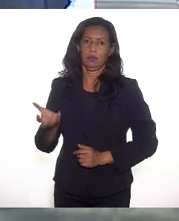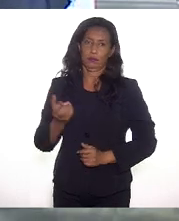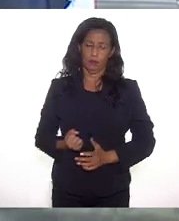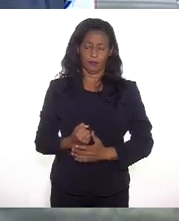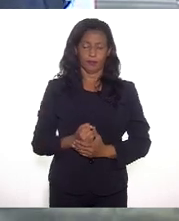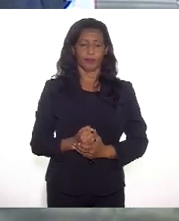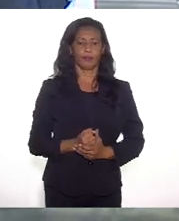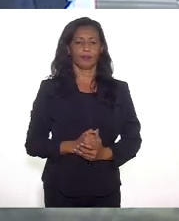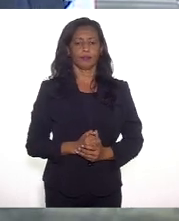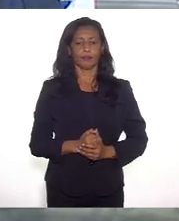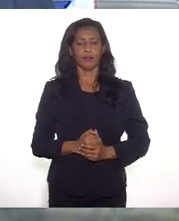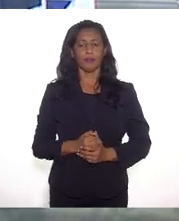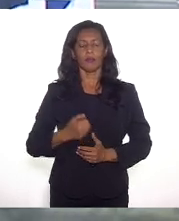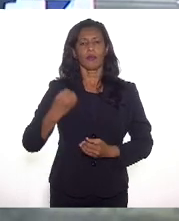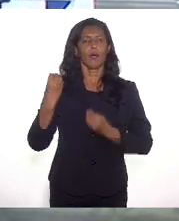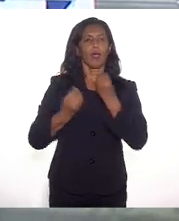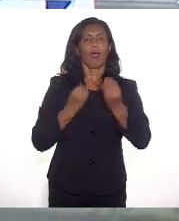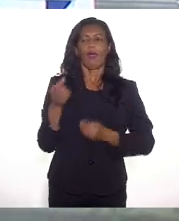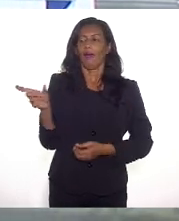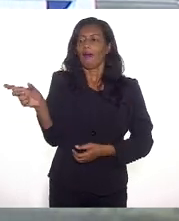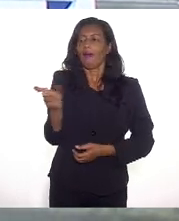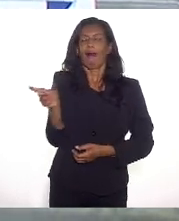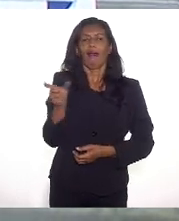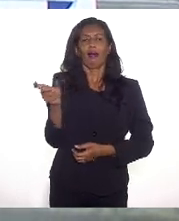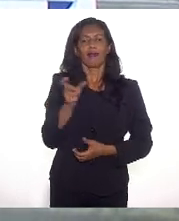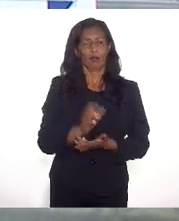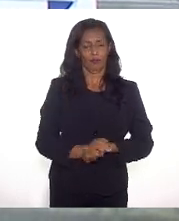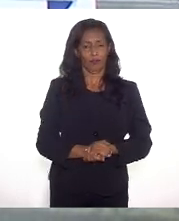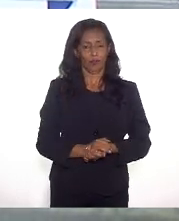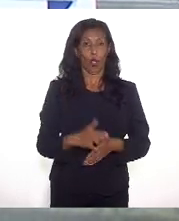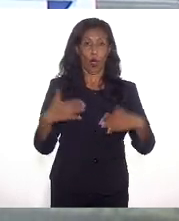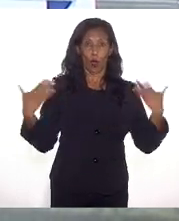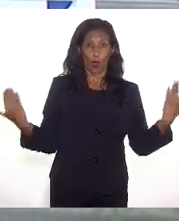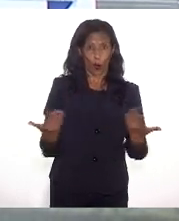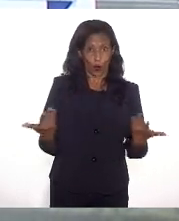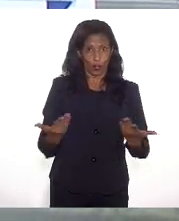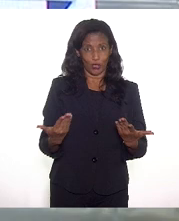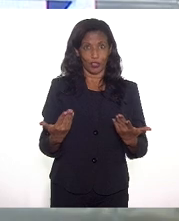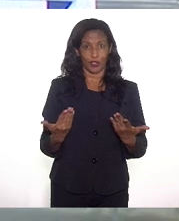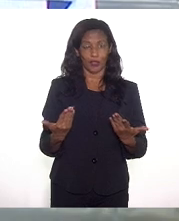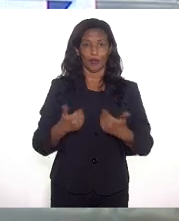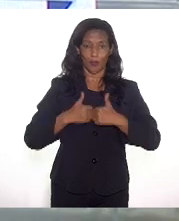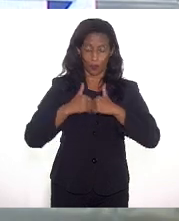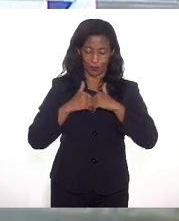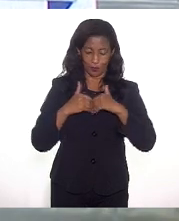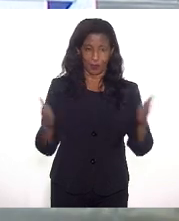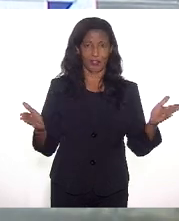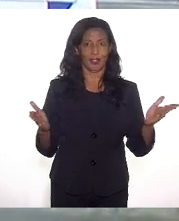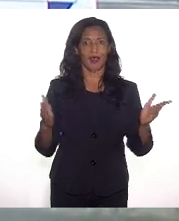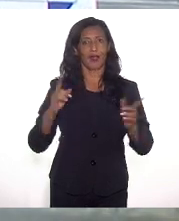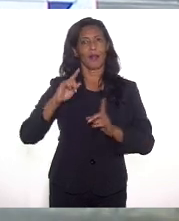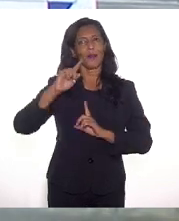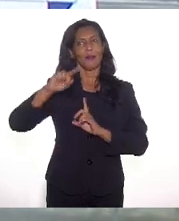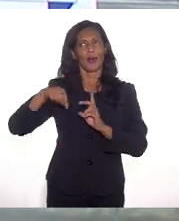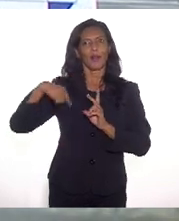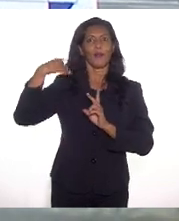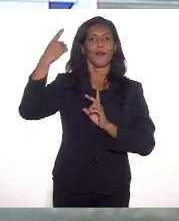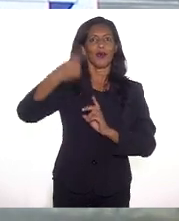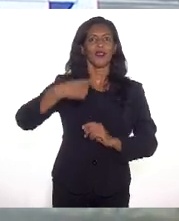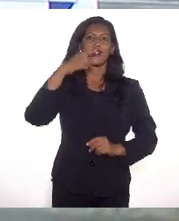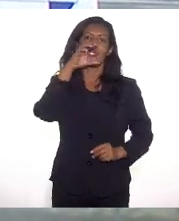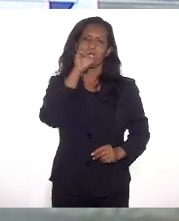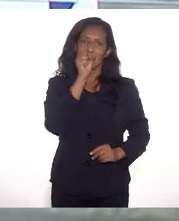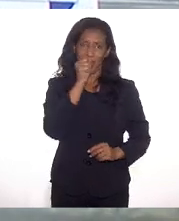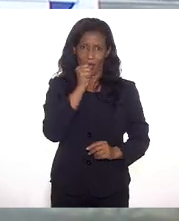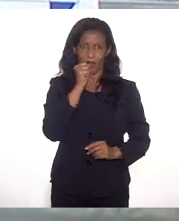Primeiras entregas de cartão. Os primeiros entregaremos hoje aqui, mas já começaremos no próximo sábado